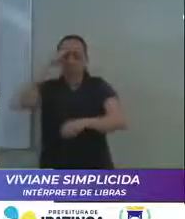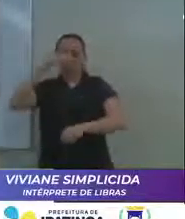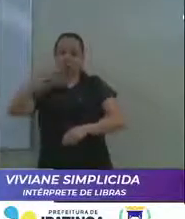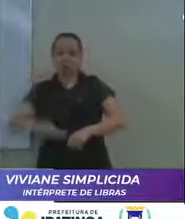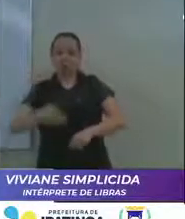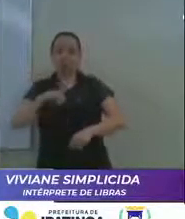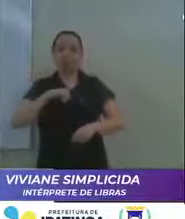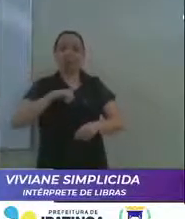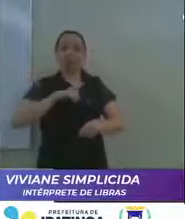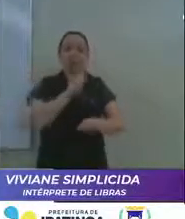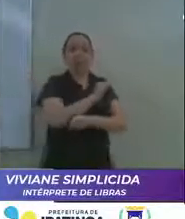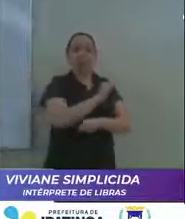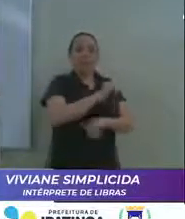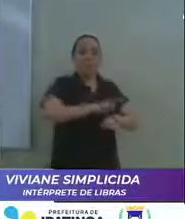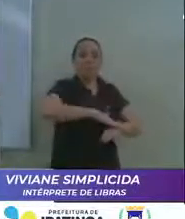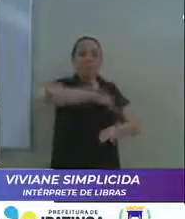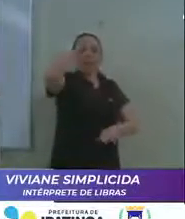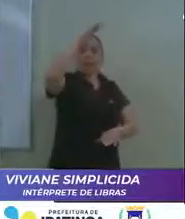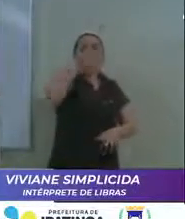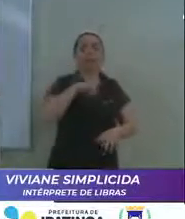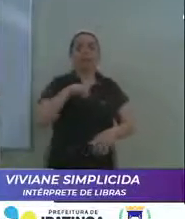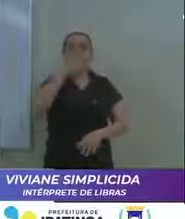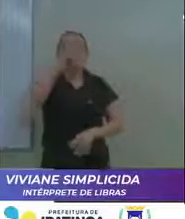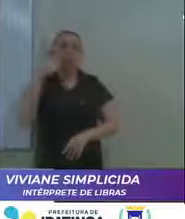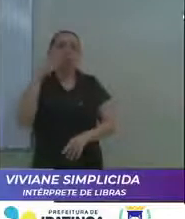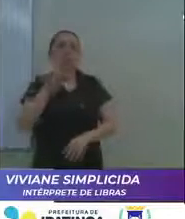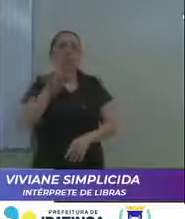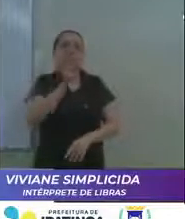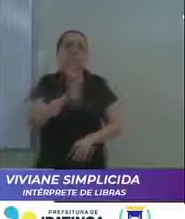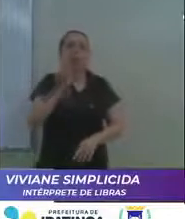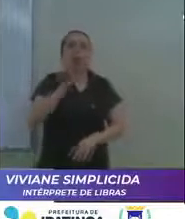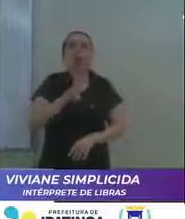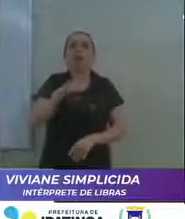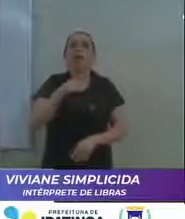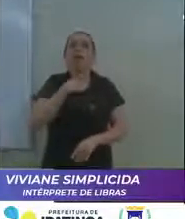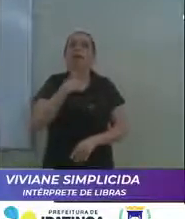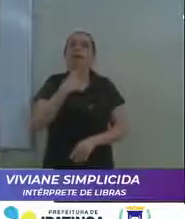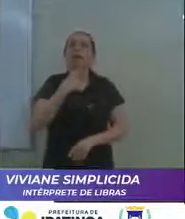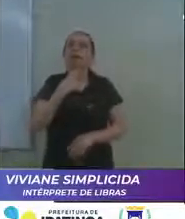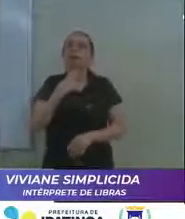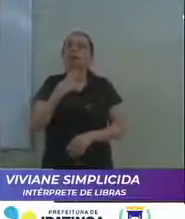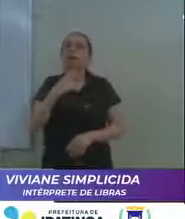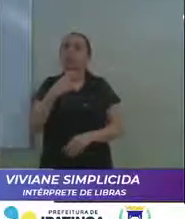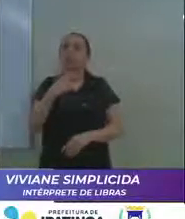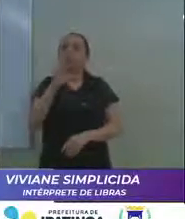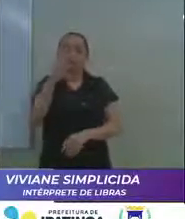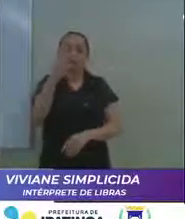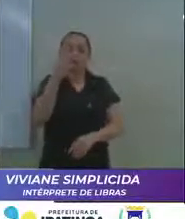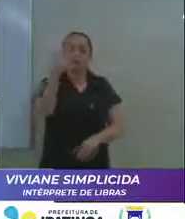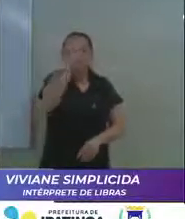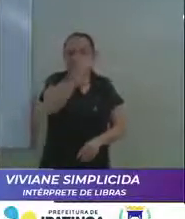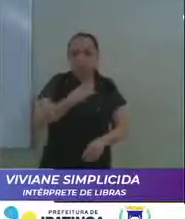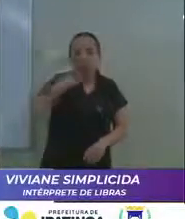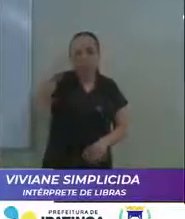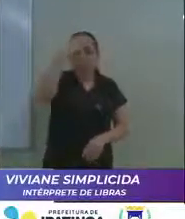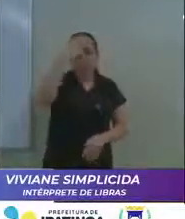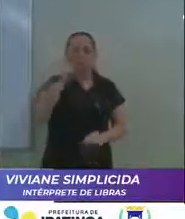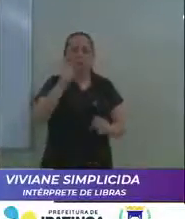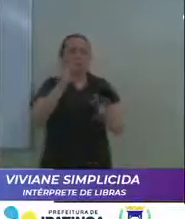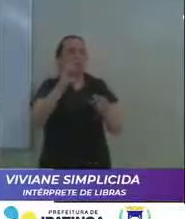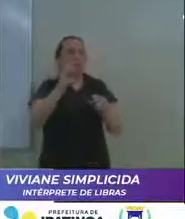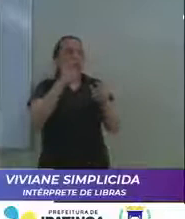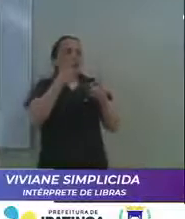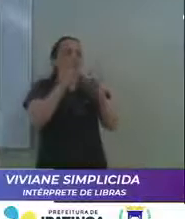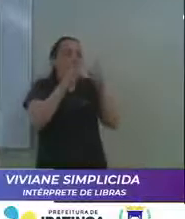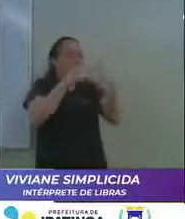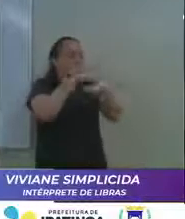que, se utilizar a voz por 3 horas seguidas e faz tudo certinho, ela